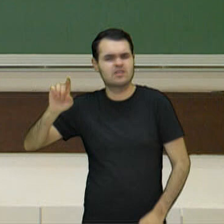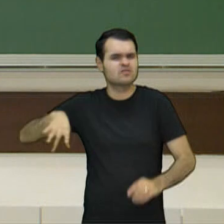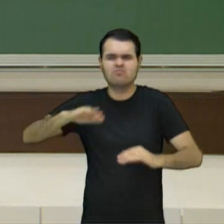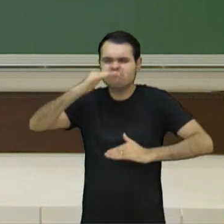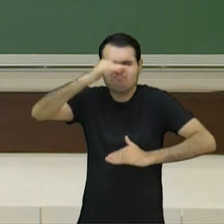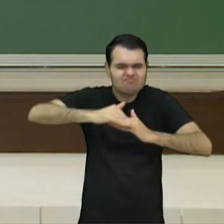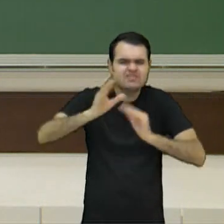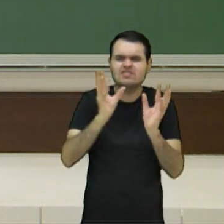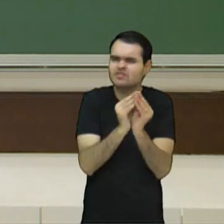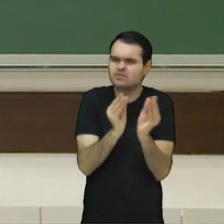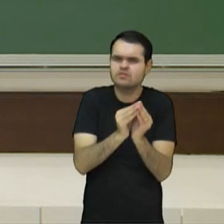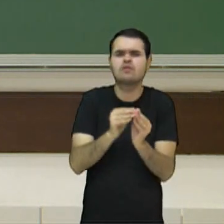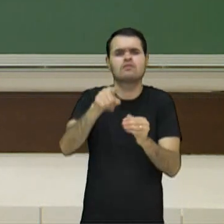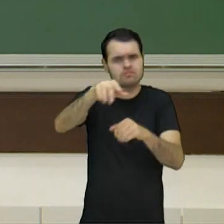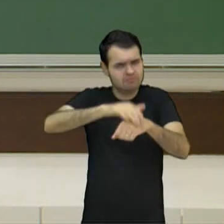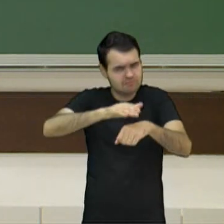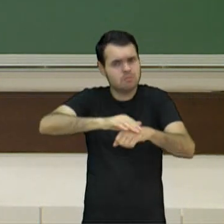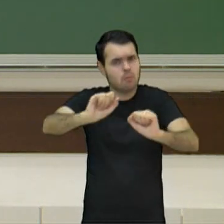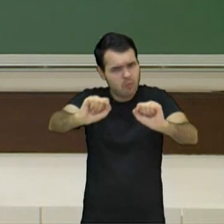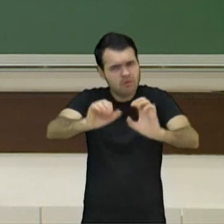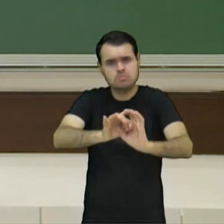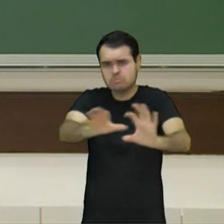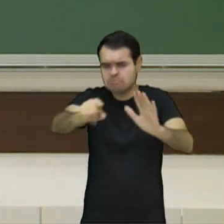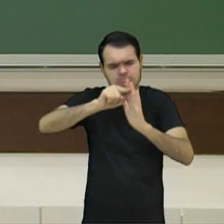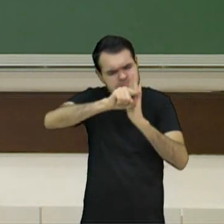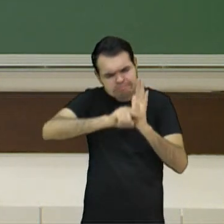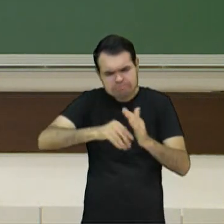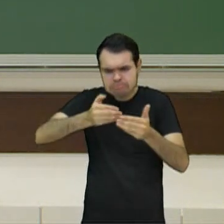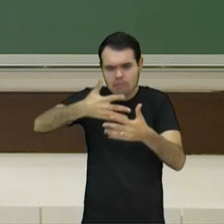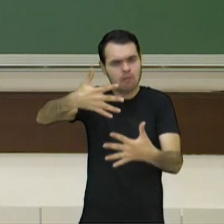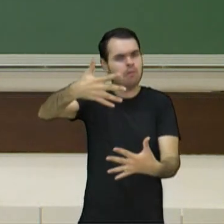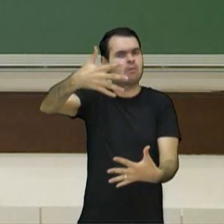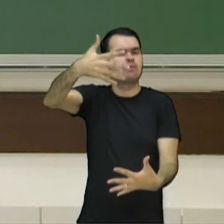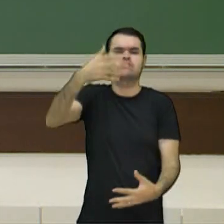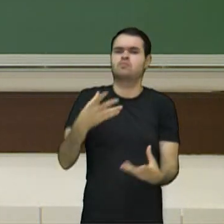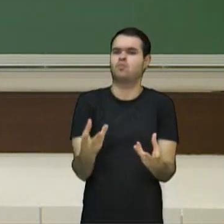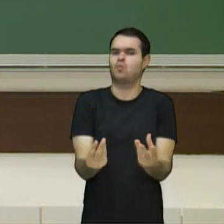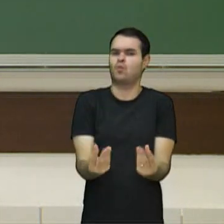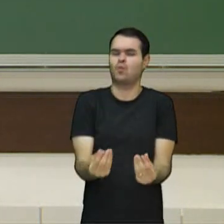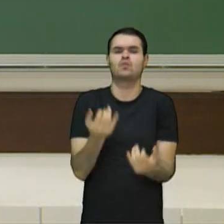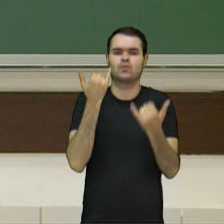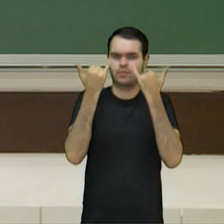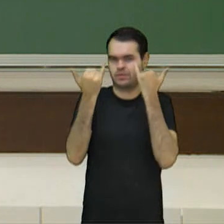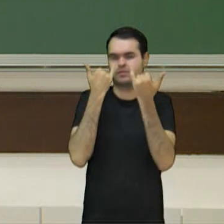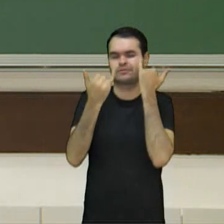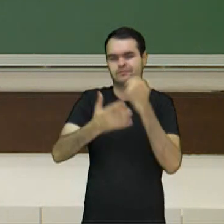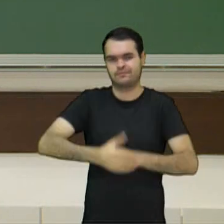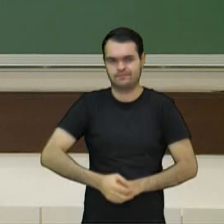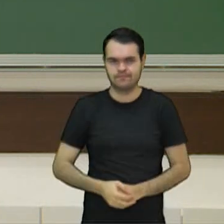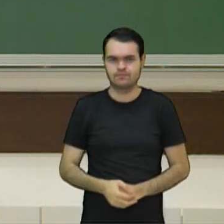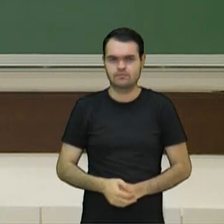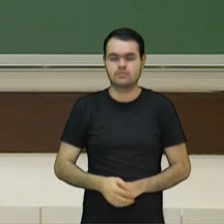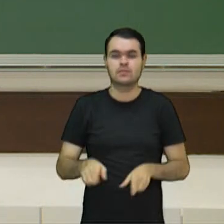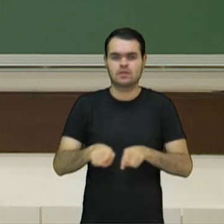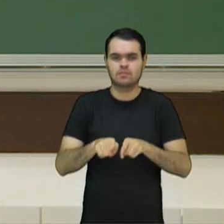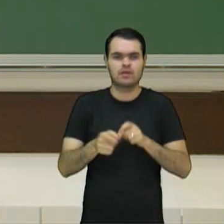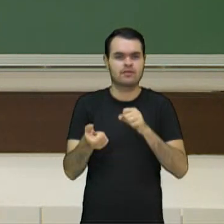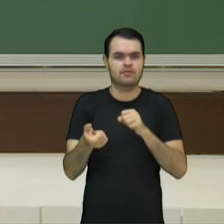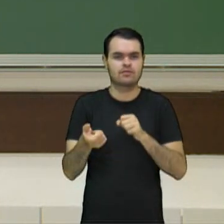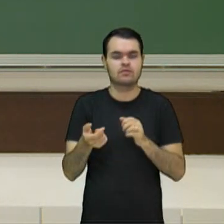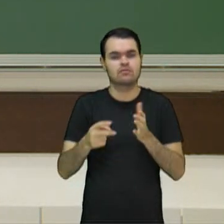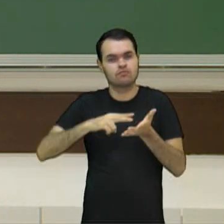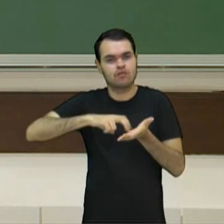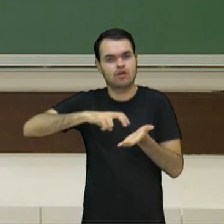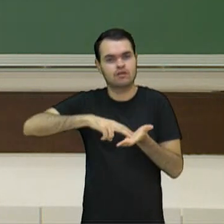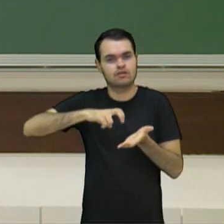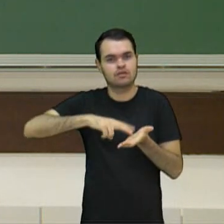uma pesquisada, se informa um pouco mais sobre essas pessoas, que vocês vão ver que tem muita informação interessante. Ampliamos o nosso vocabulário,